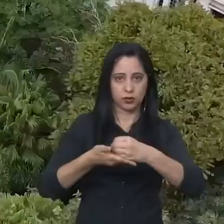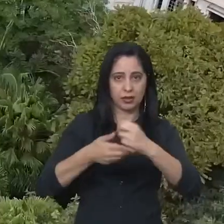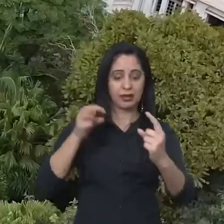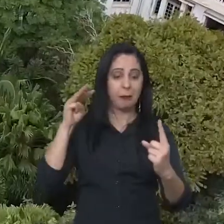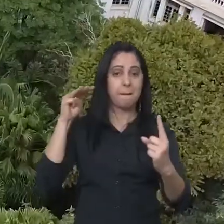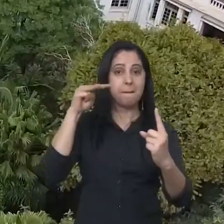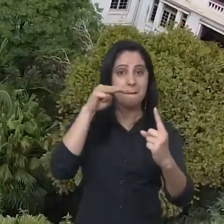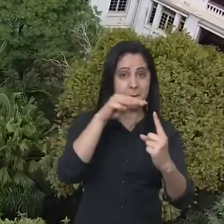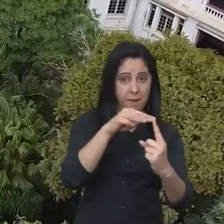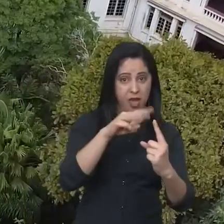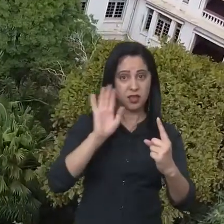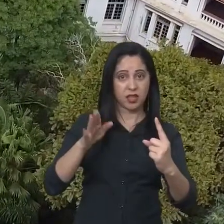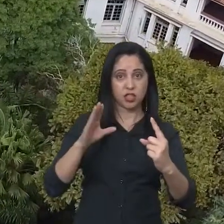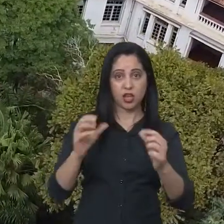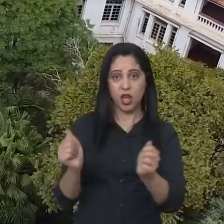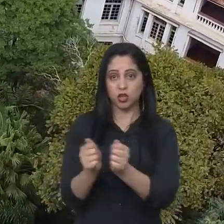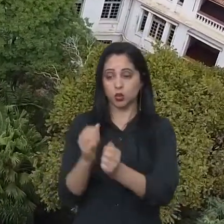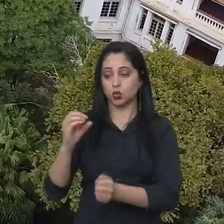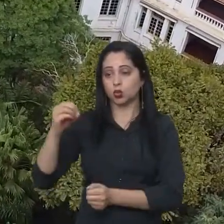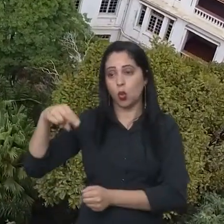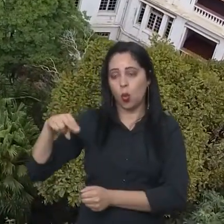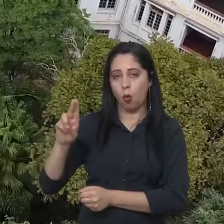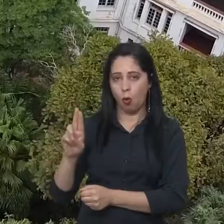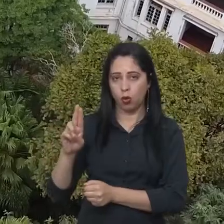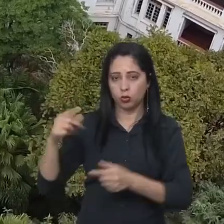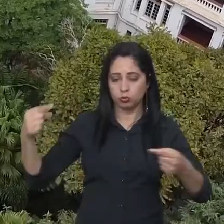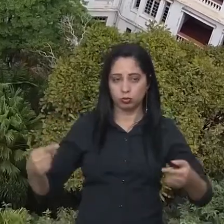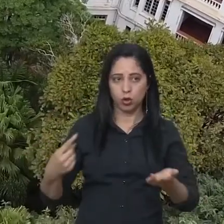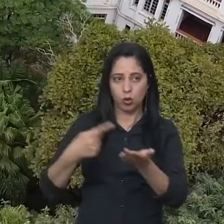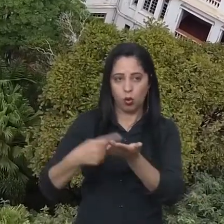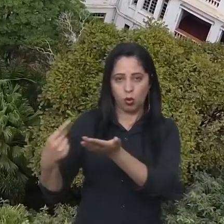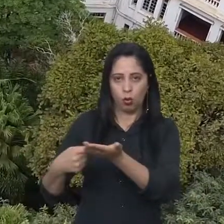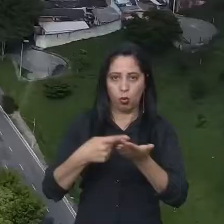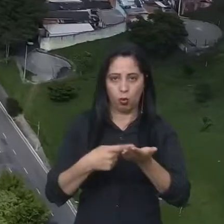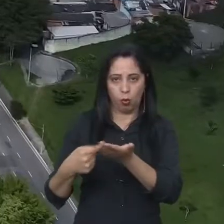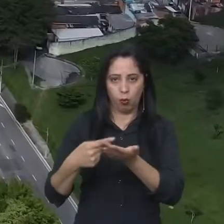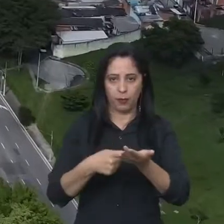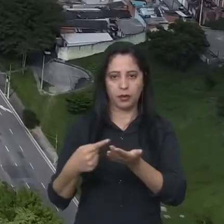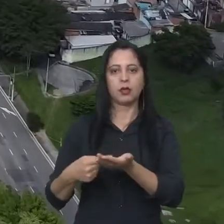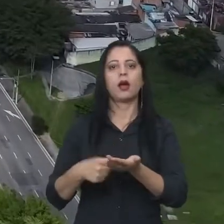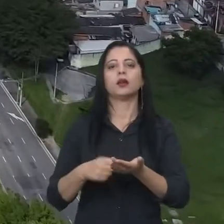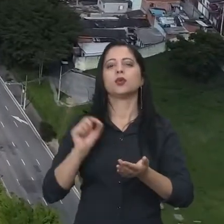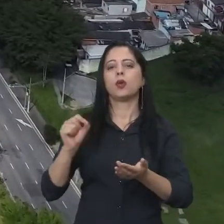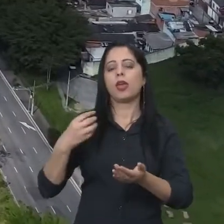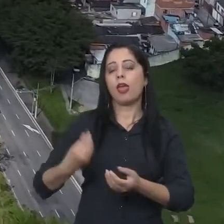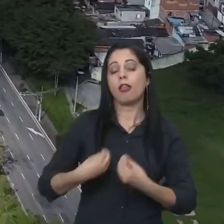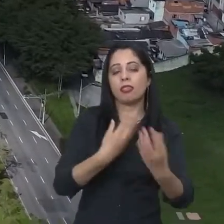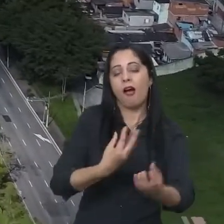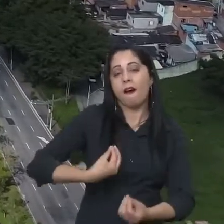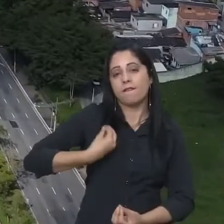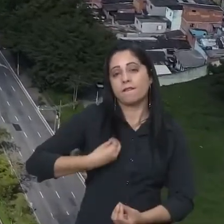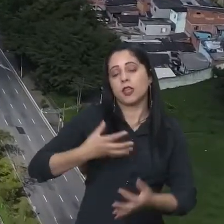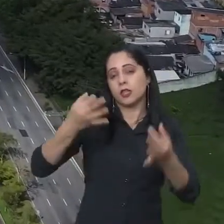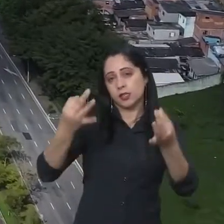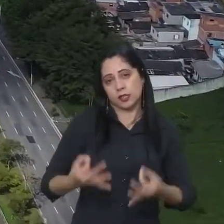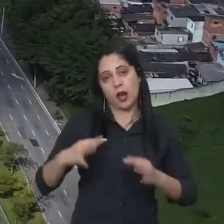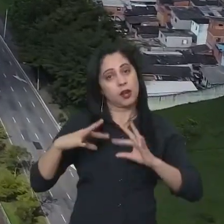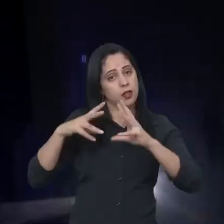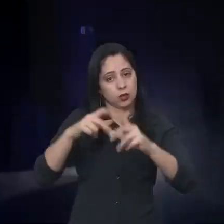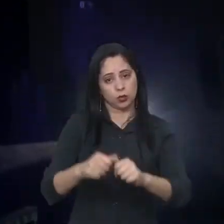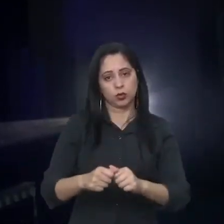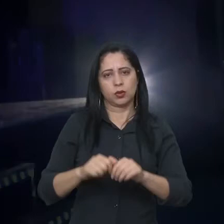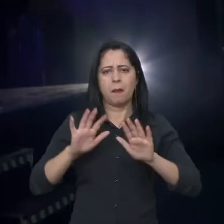Sustentável, metas que foram pensadas junto à ONU, a Organização das Nações Unidas, para garantir uma condição de vida digna a